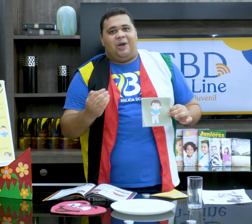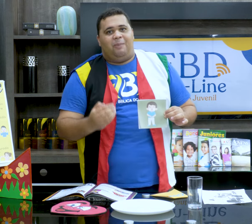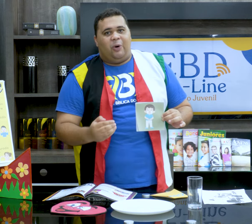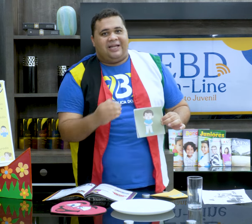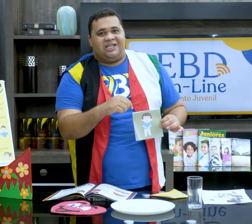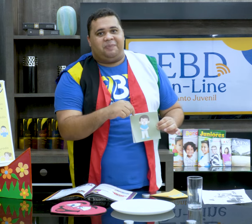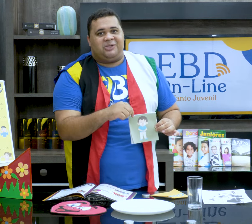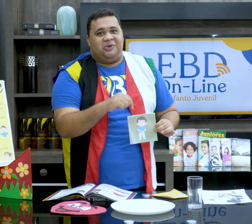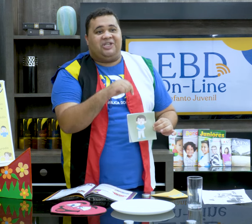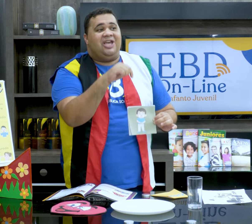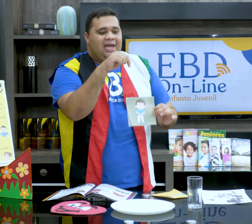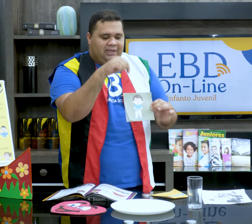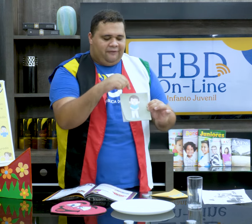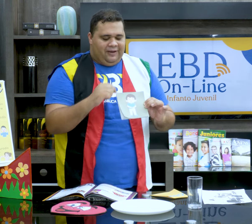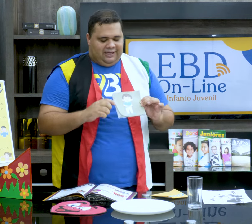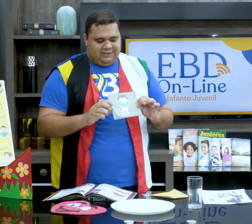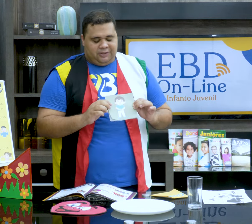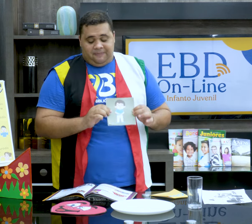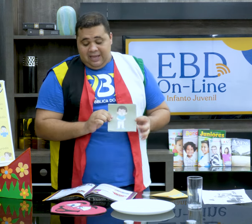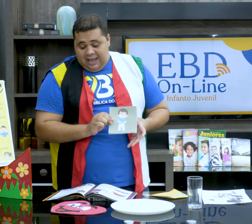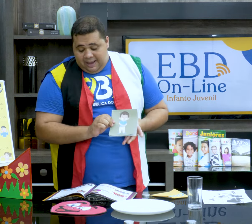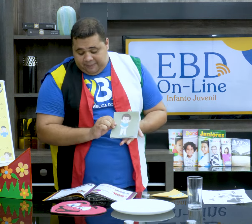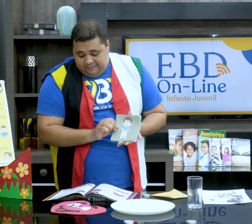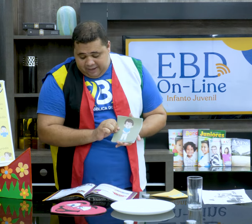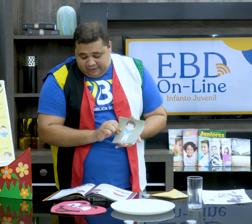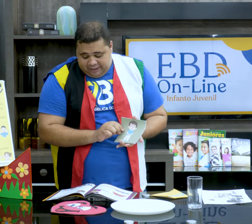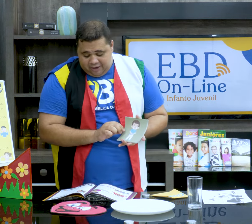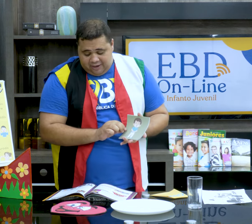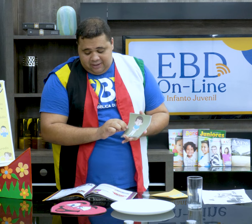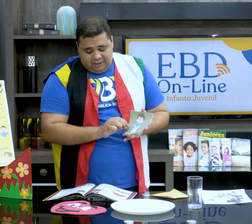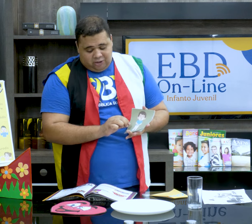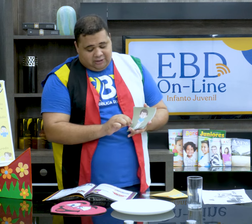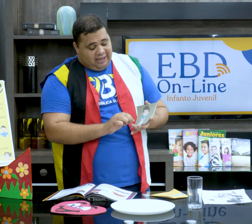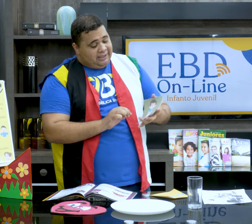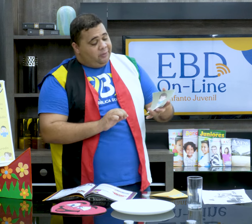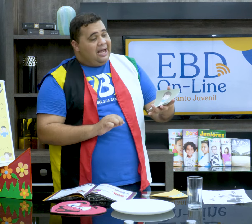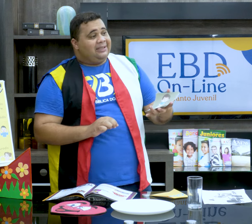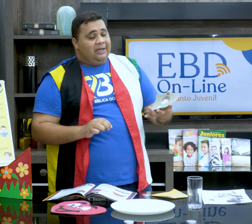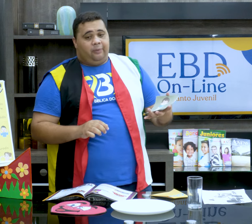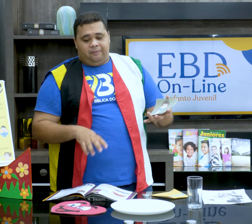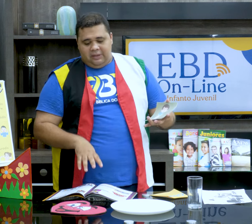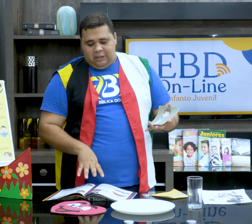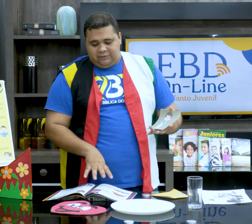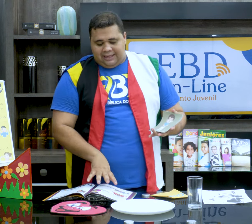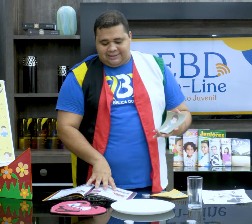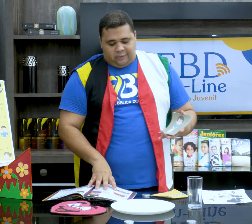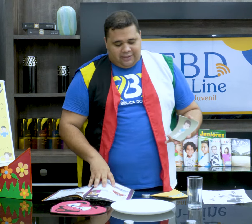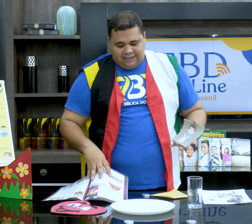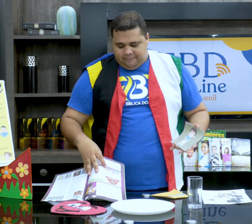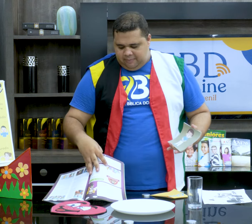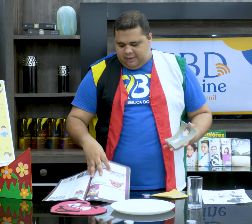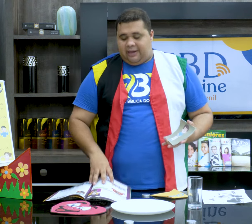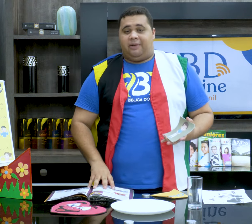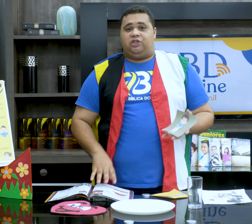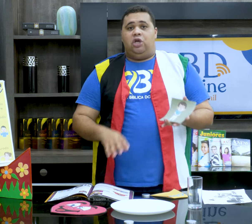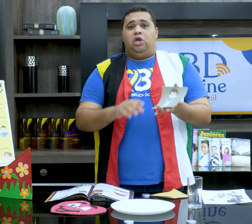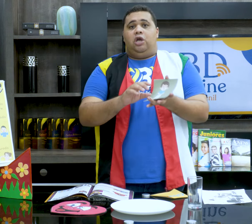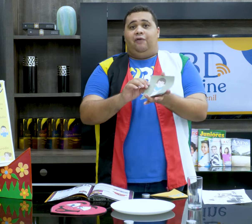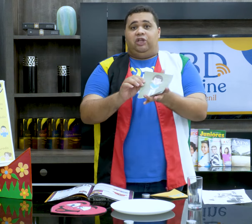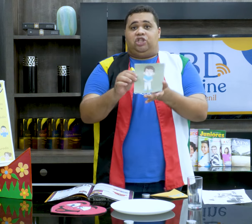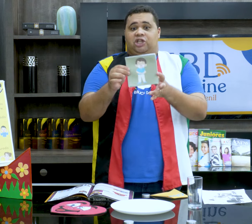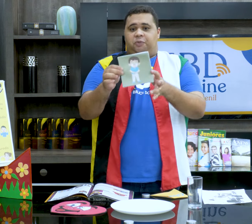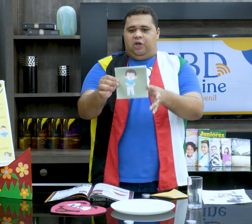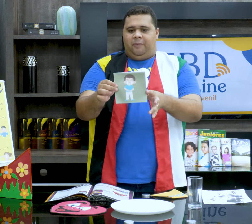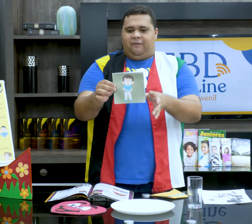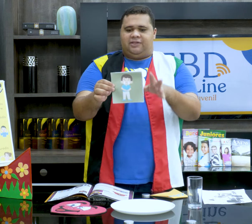Jesus chamou essas pessoas de felizes primeiro aqui ó que eu tenho aqui o cartão não tá na sequência da Bíblia né mas